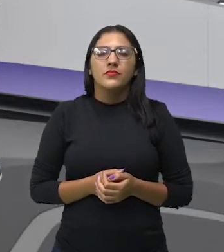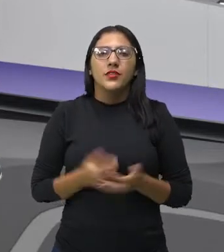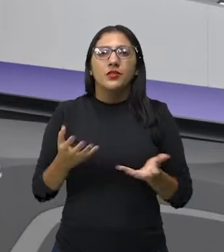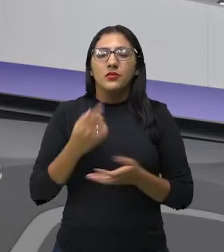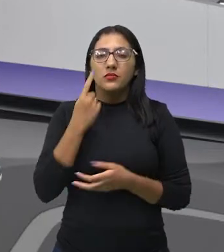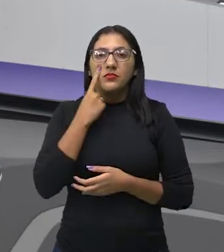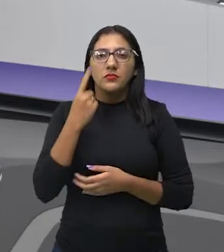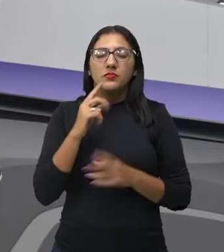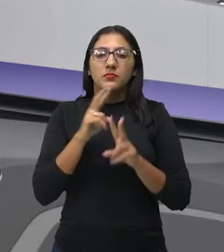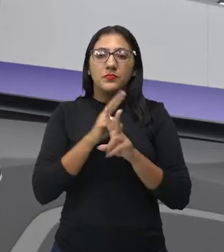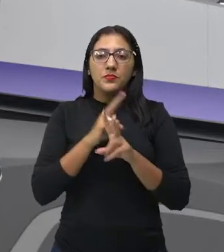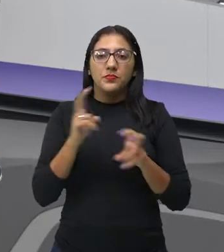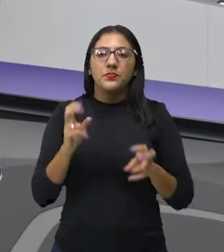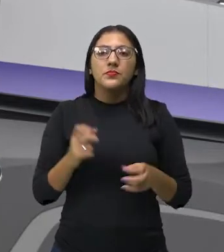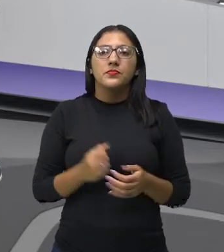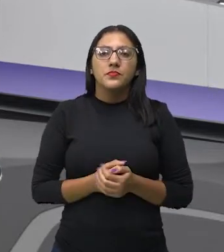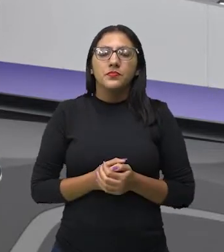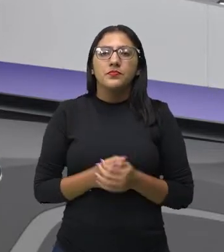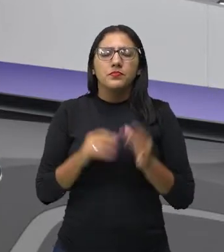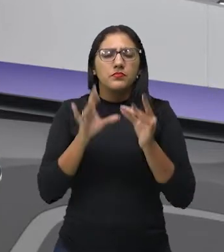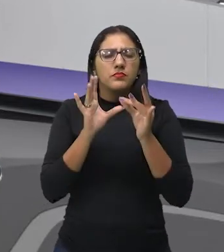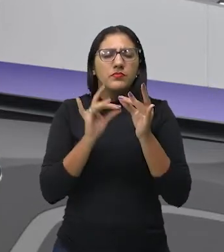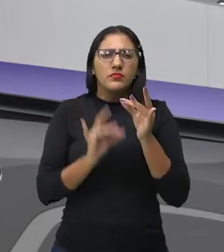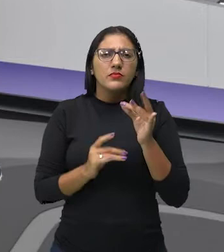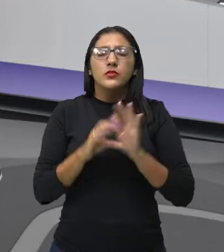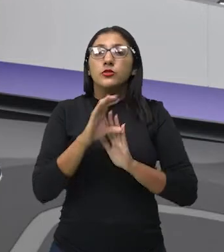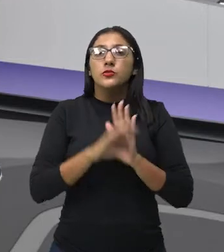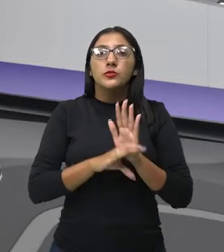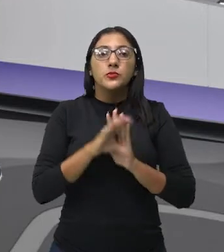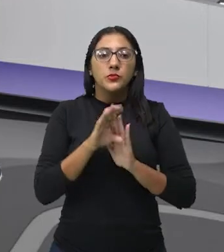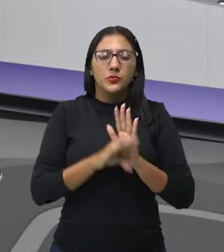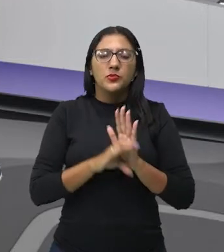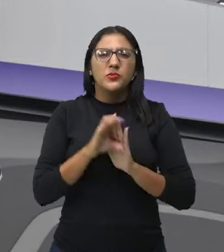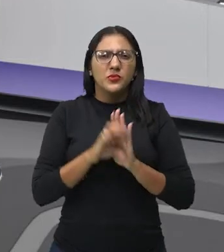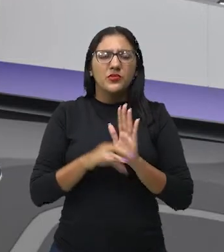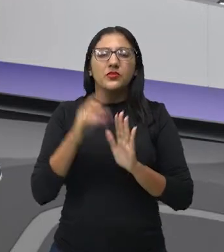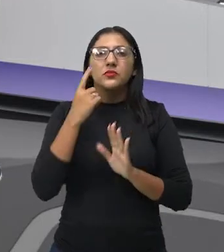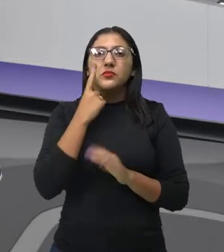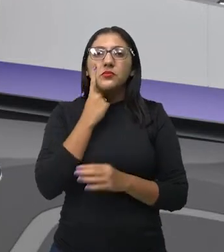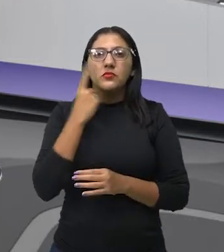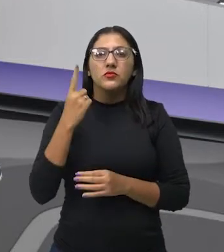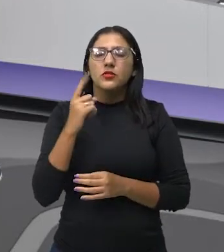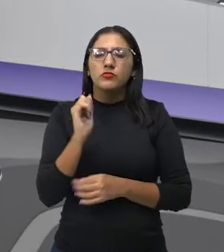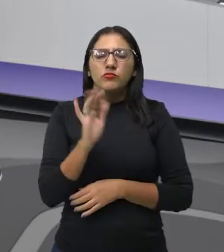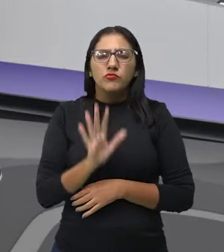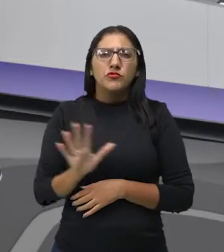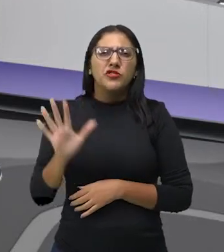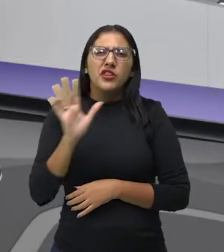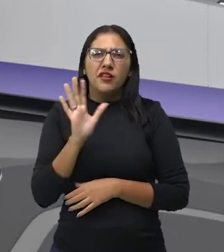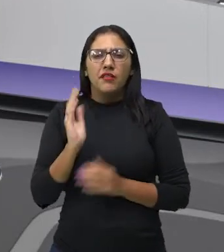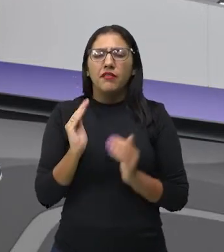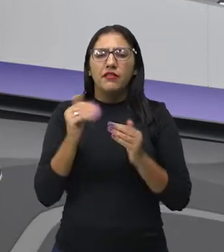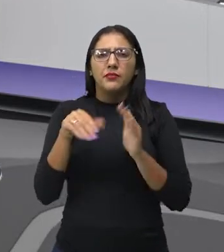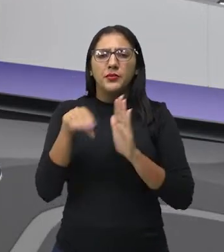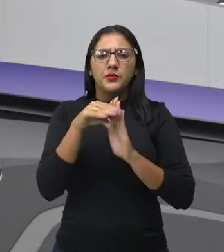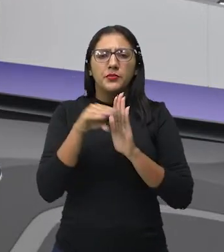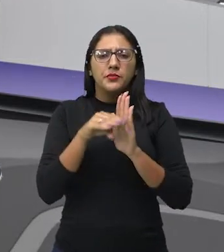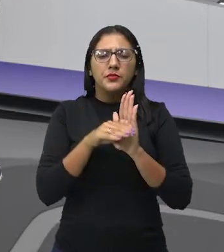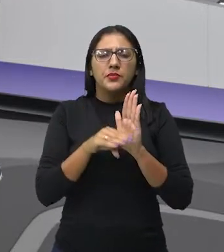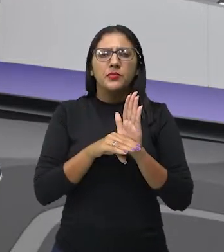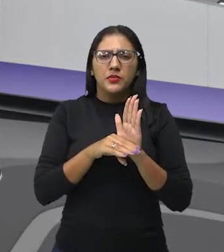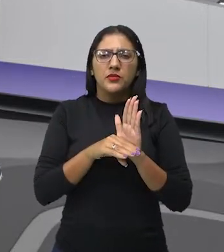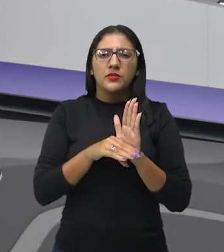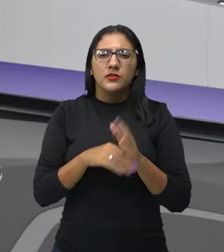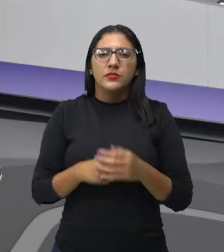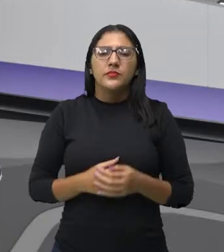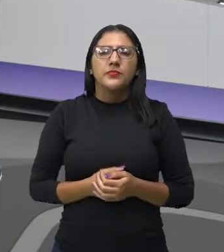de juros, porque agora a gente vai definir, né, melhor, definir na sua forma literal, na forma clássica, eu vou